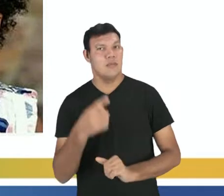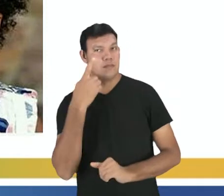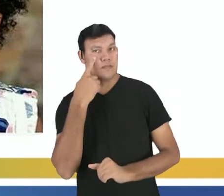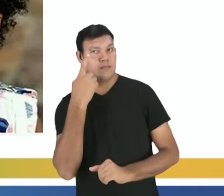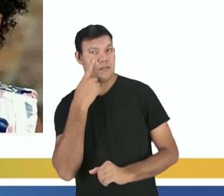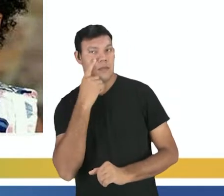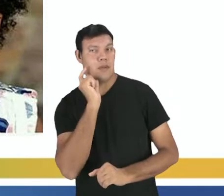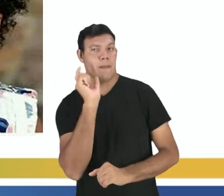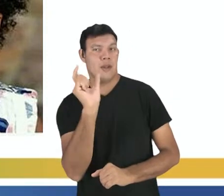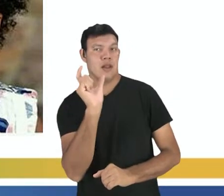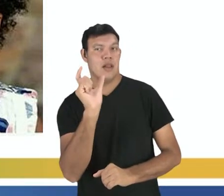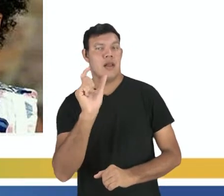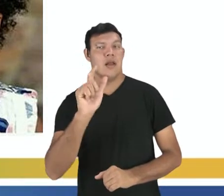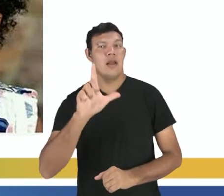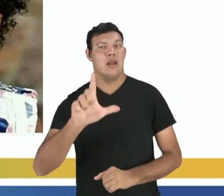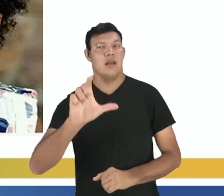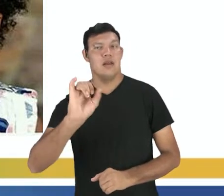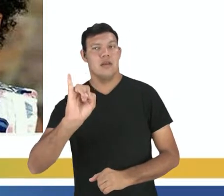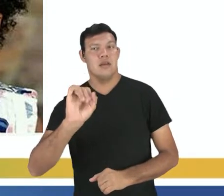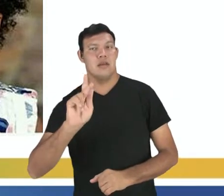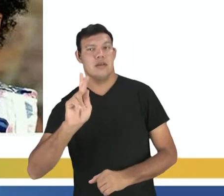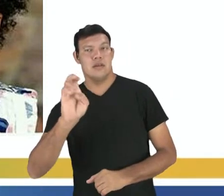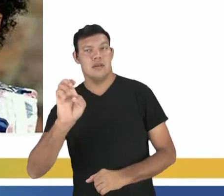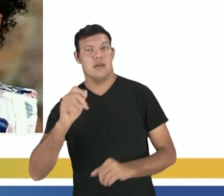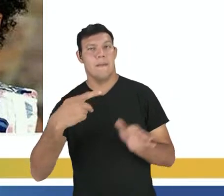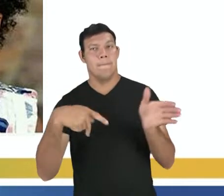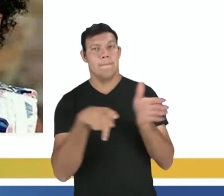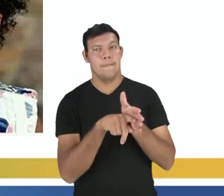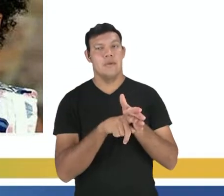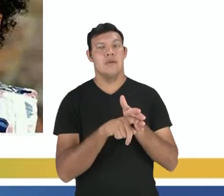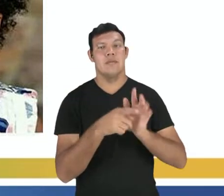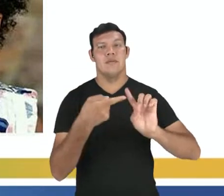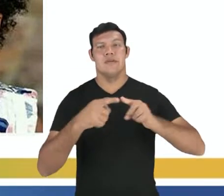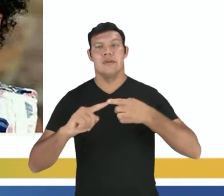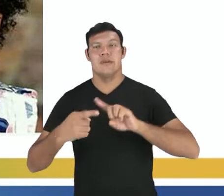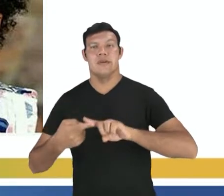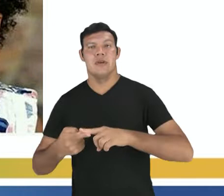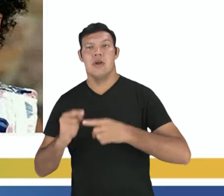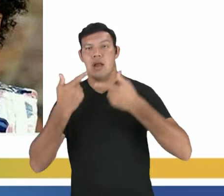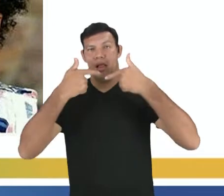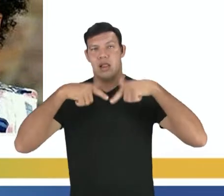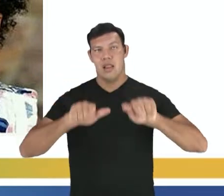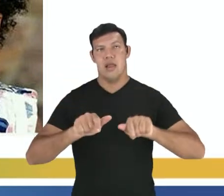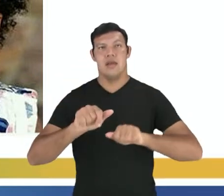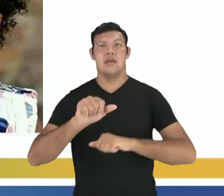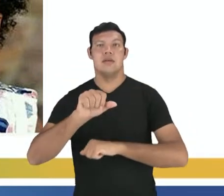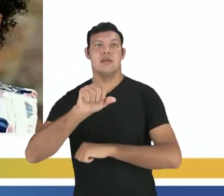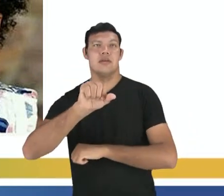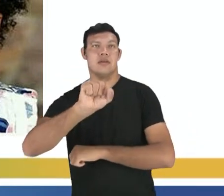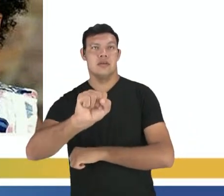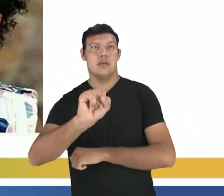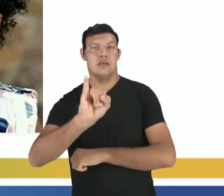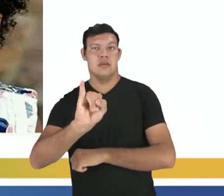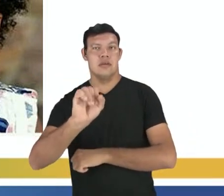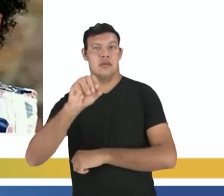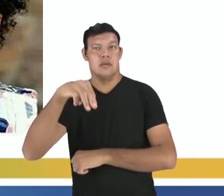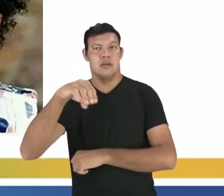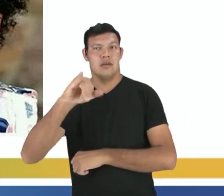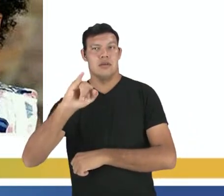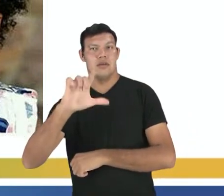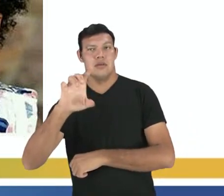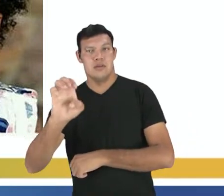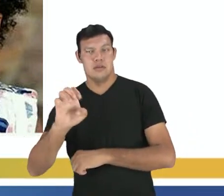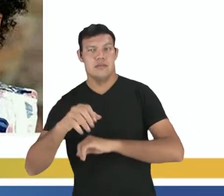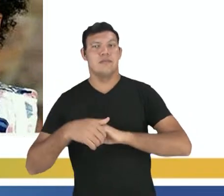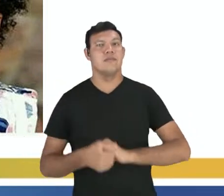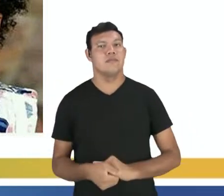aí, que é uma característica da simile. Posso substituir o like pelo as